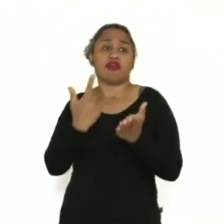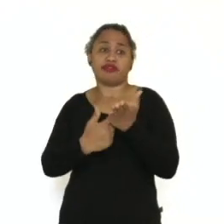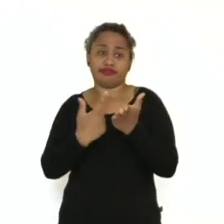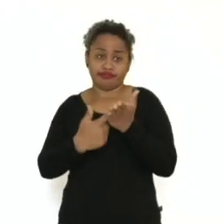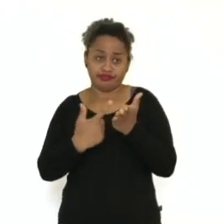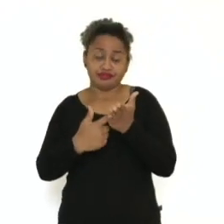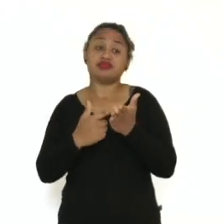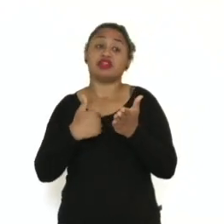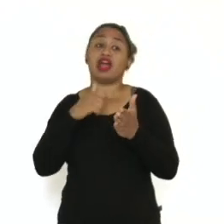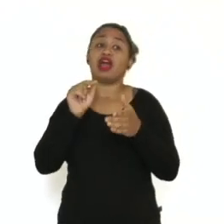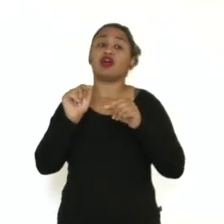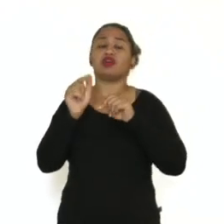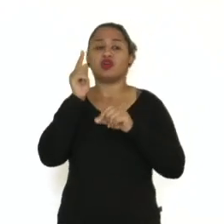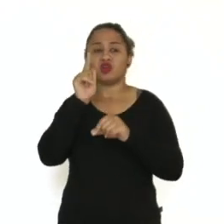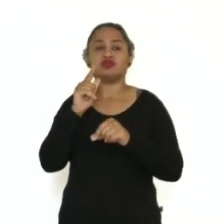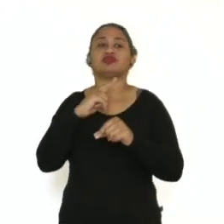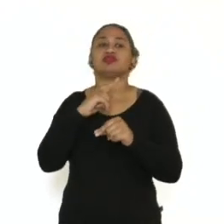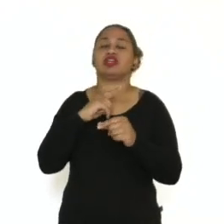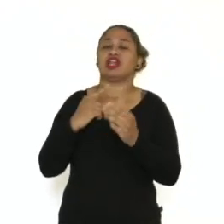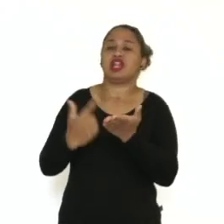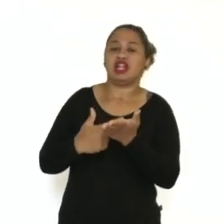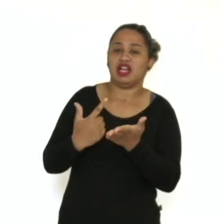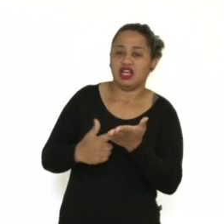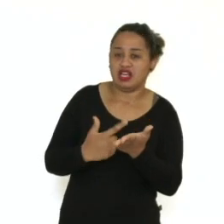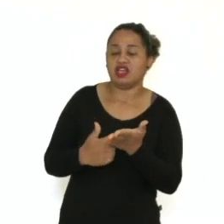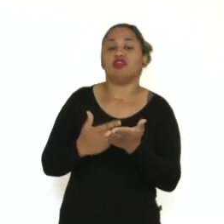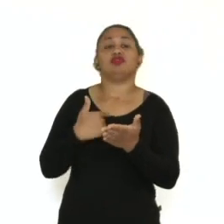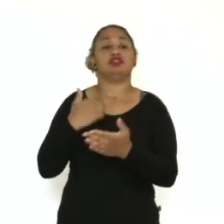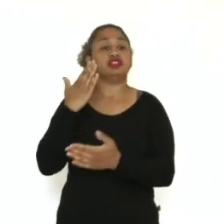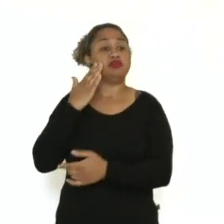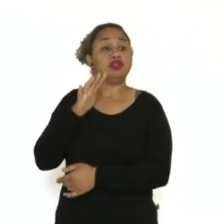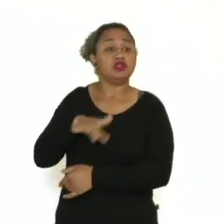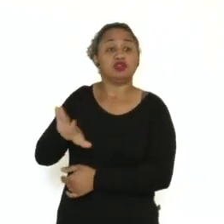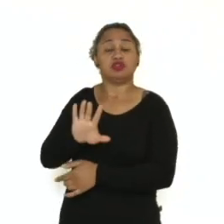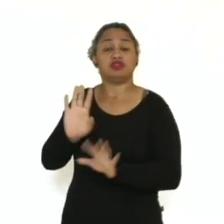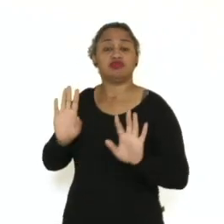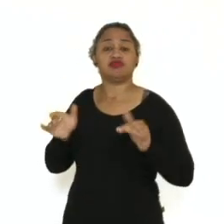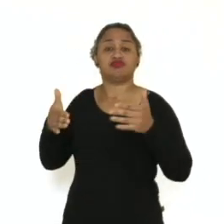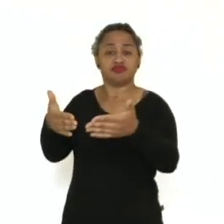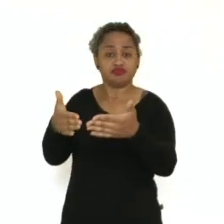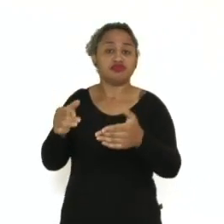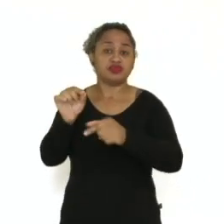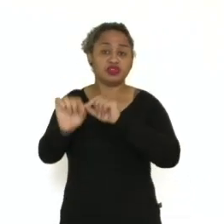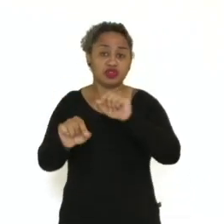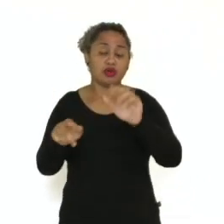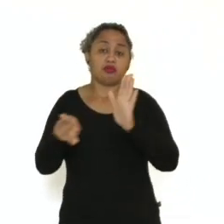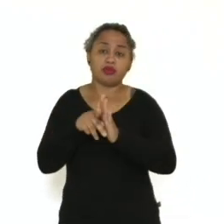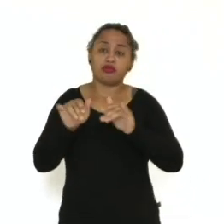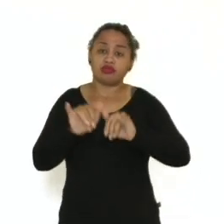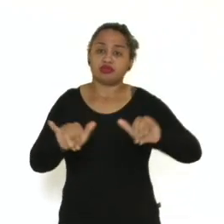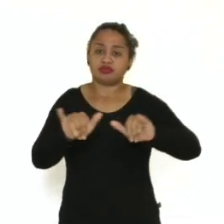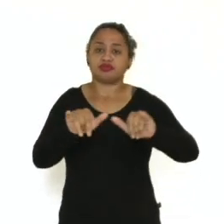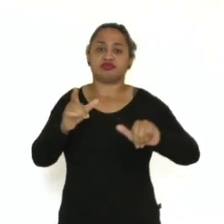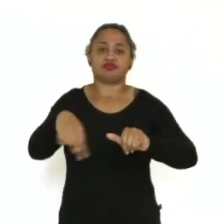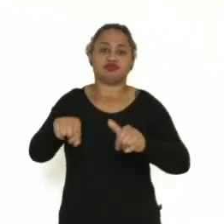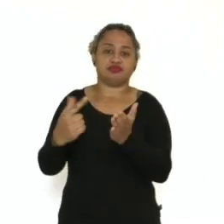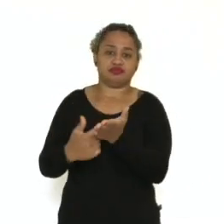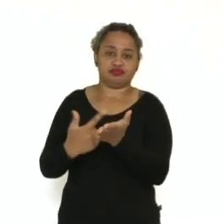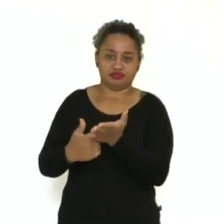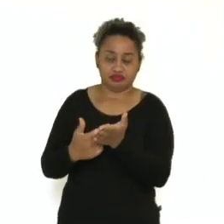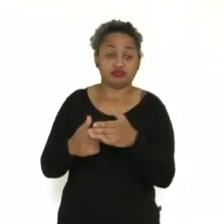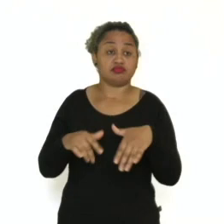a arte de colecionar livros, tendo em vista circunstâncias especiais, ligadas à publicação deles.